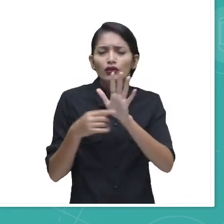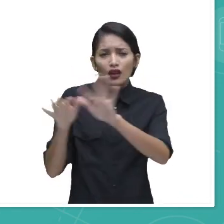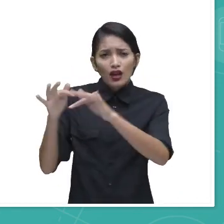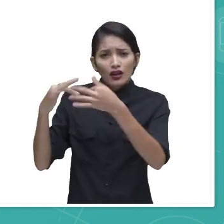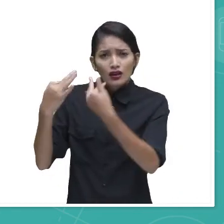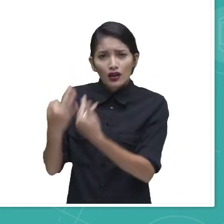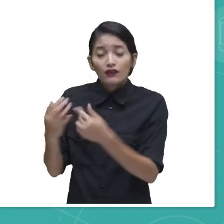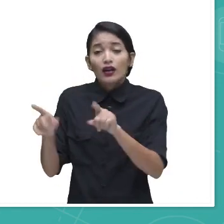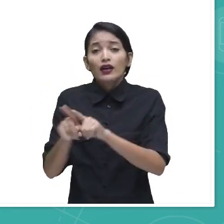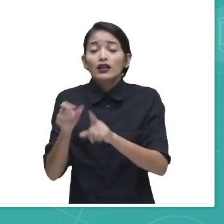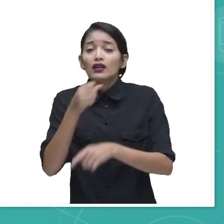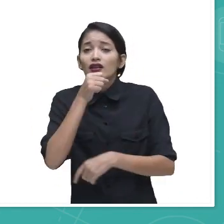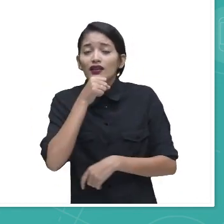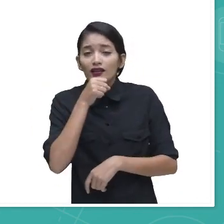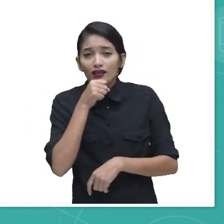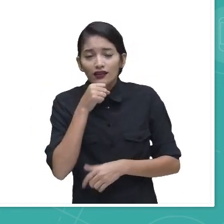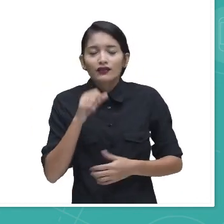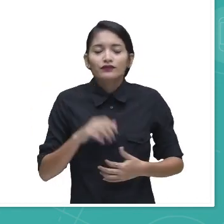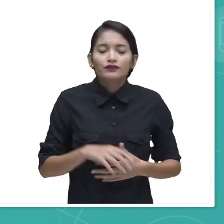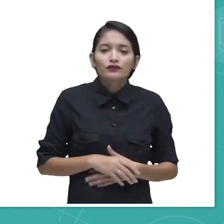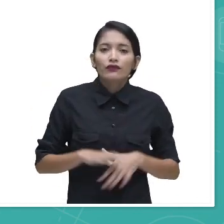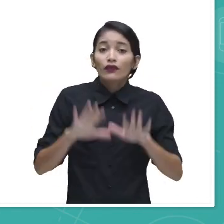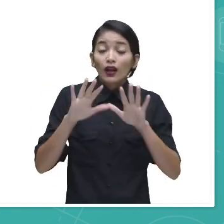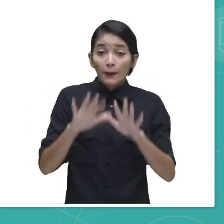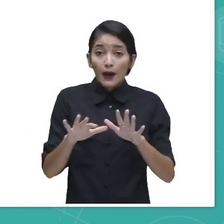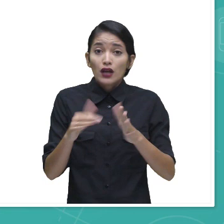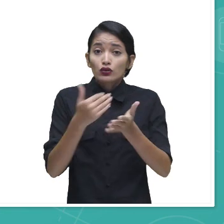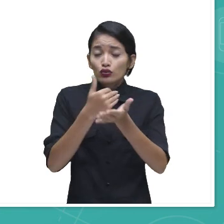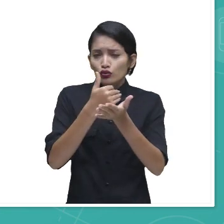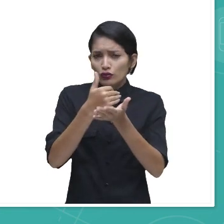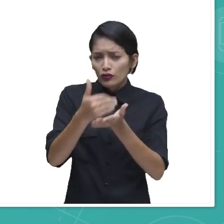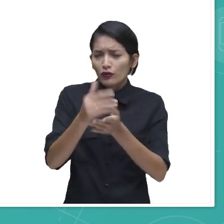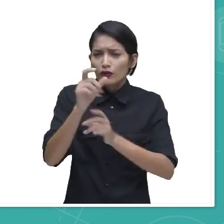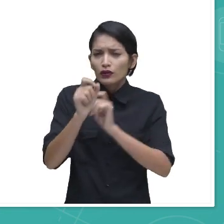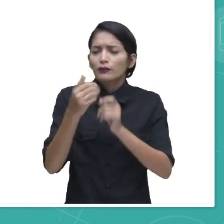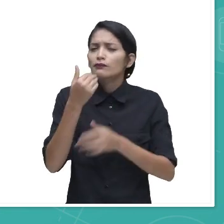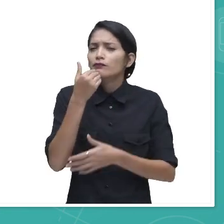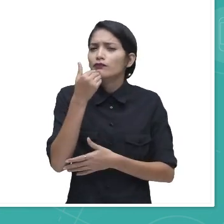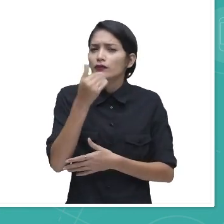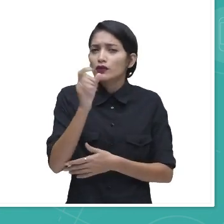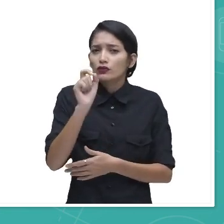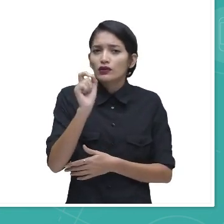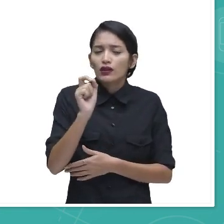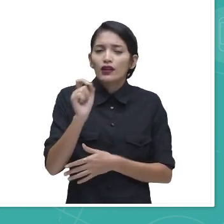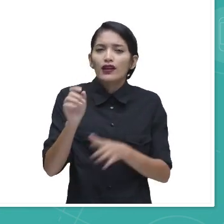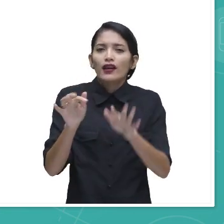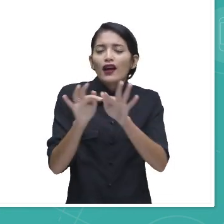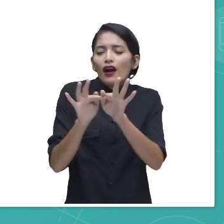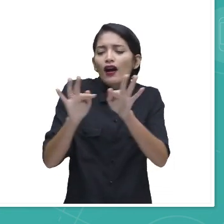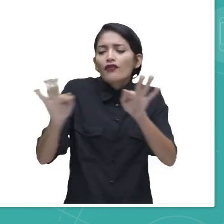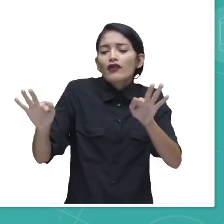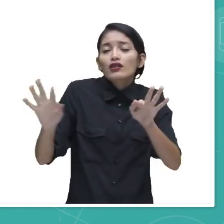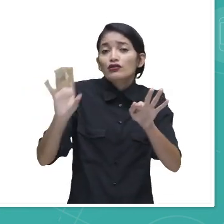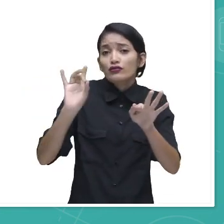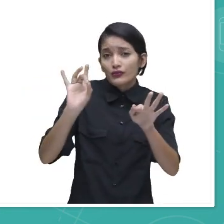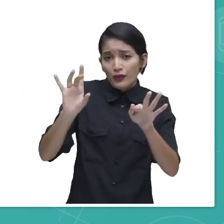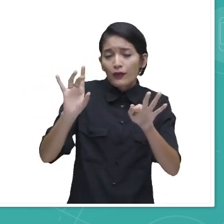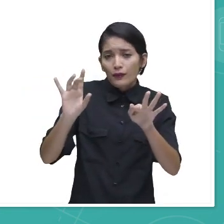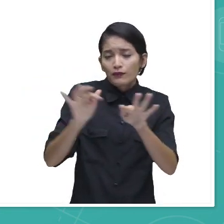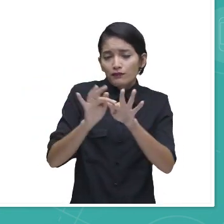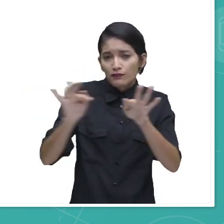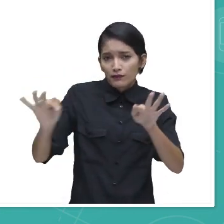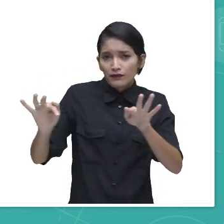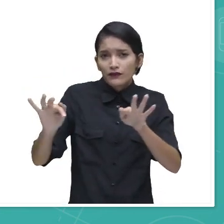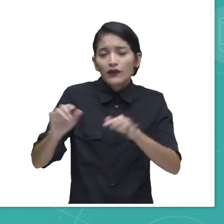da vovó Maricota, certo? Mas, lá no enunciado da questão, eu pedi apenas uma parte do texto, certo?